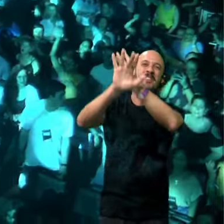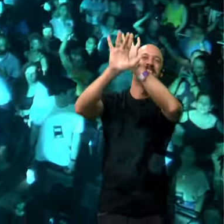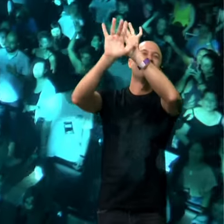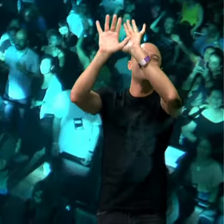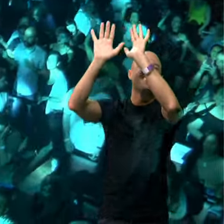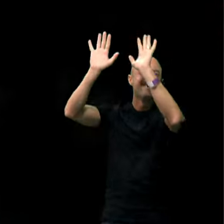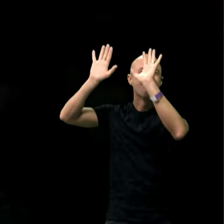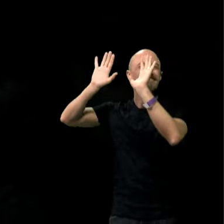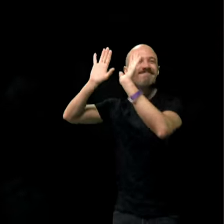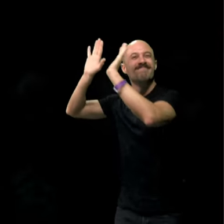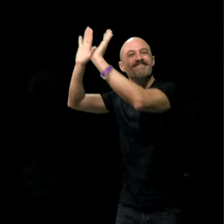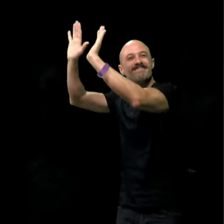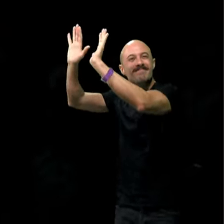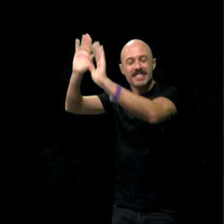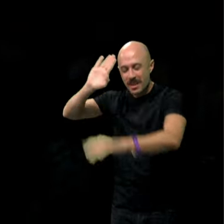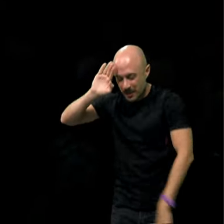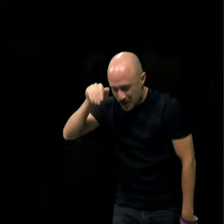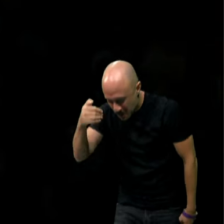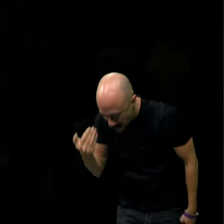glória